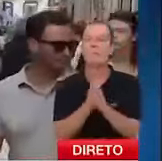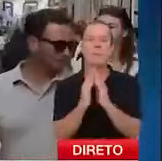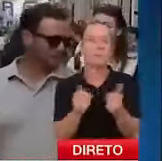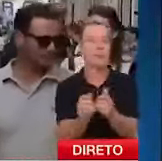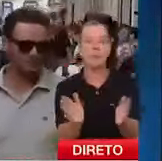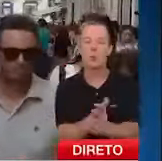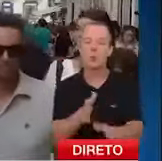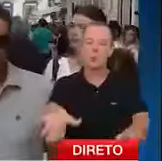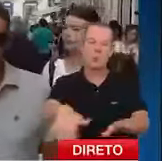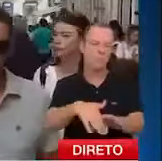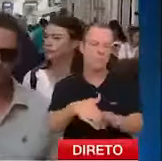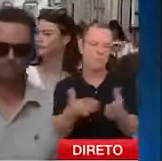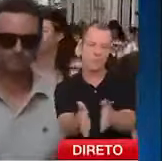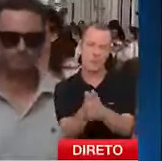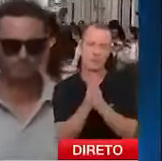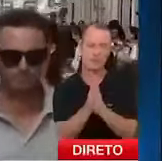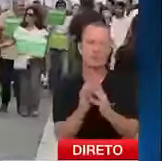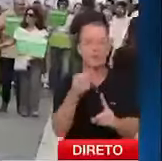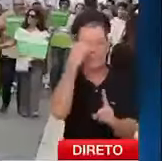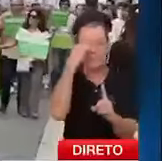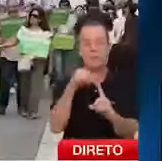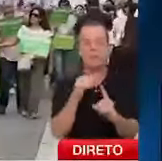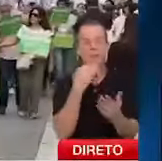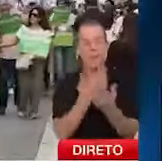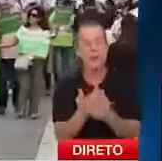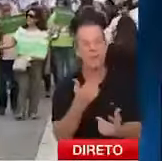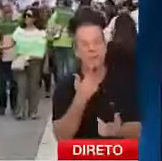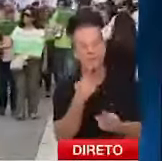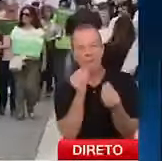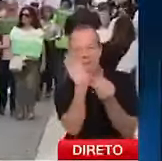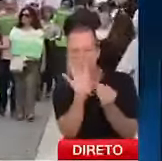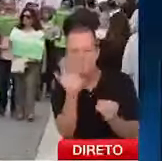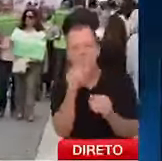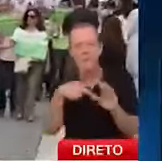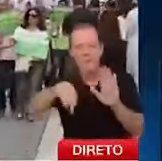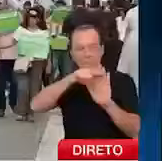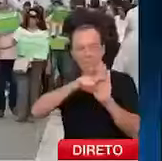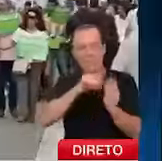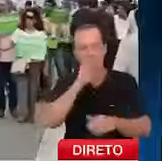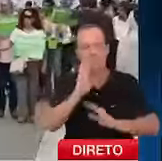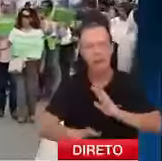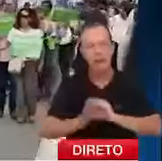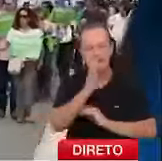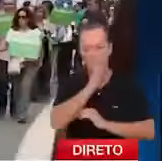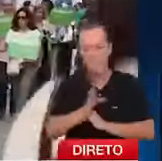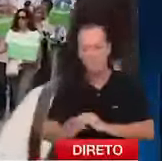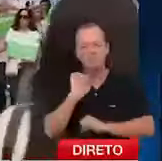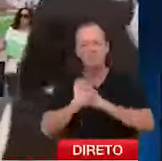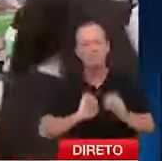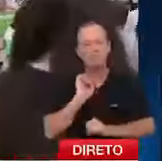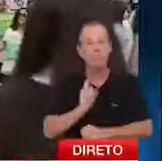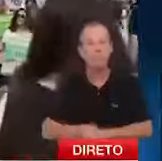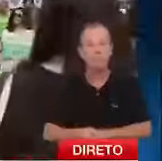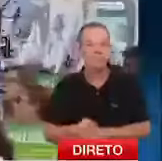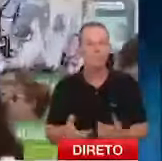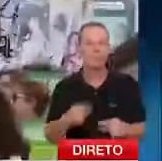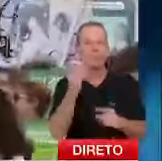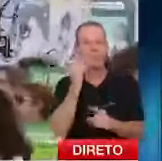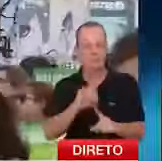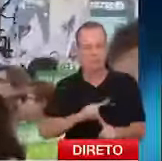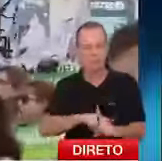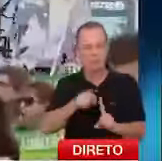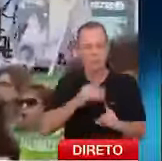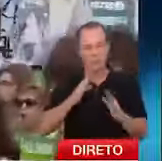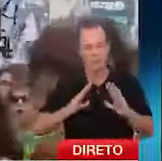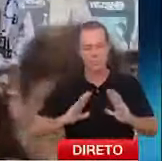participem Para conseguirmos ter uma perspectiva eh das medidas que estão a ser implementadas e de como está a arrancar efetivamente este ano letivo